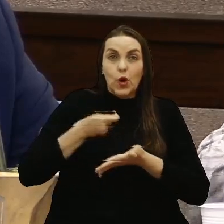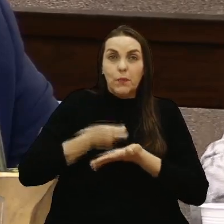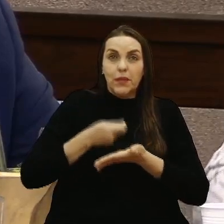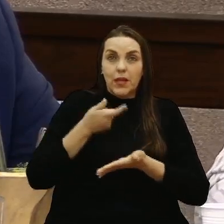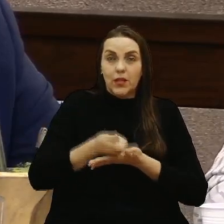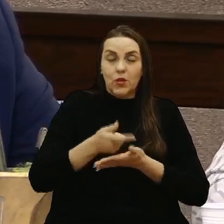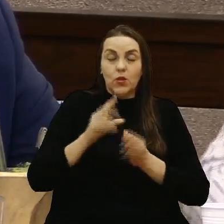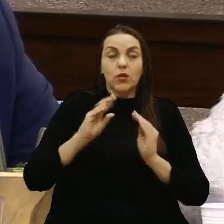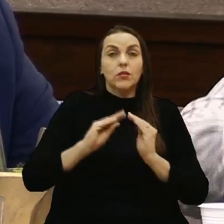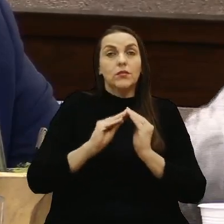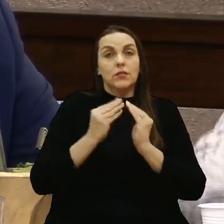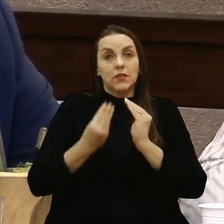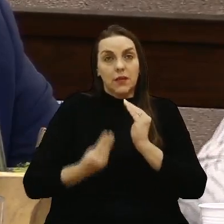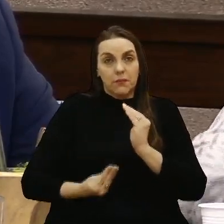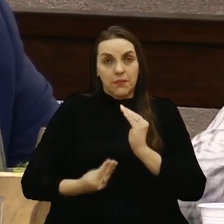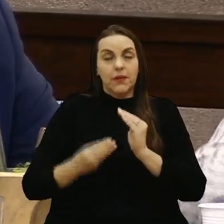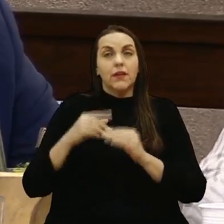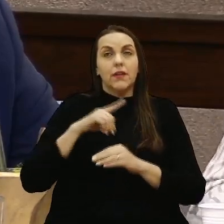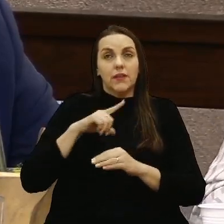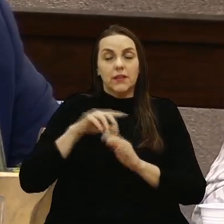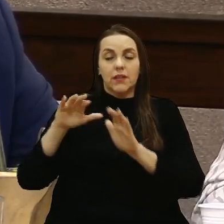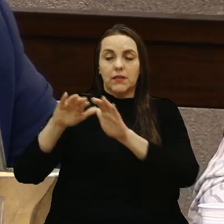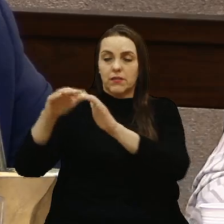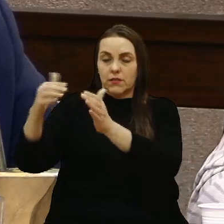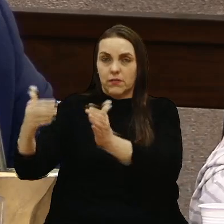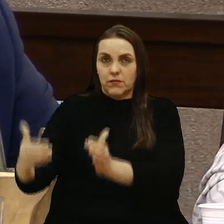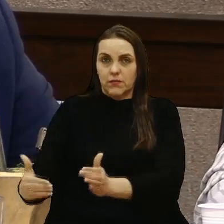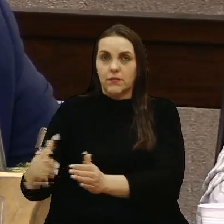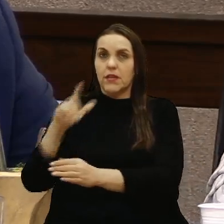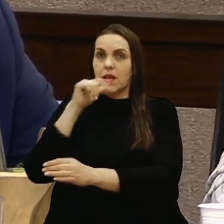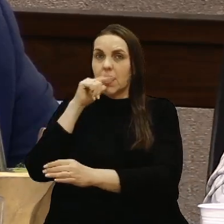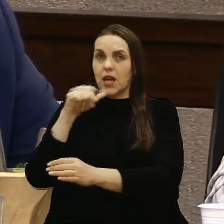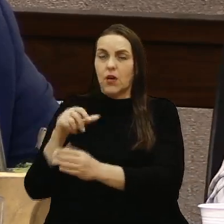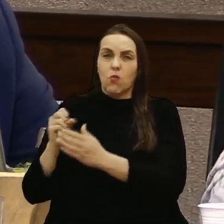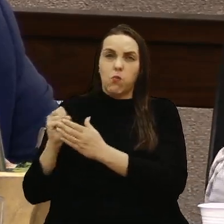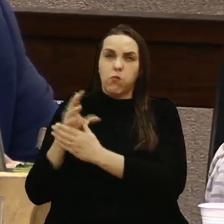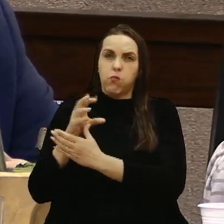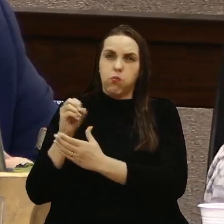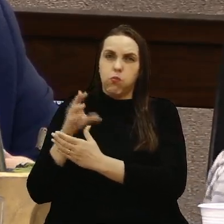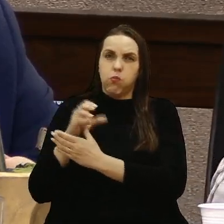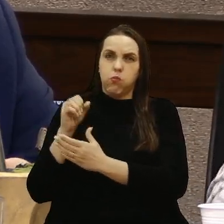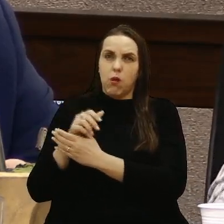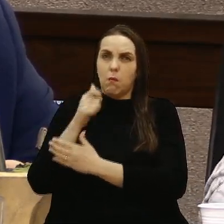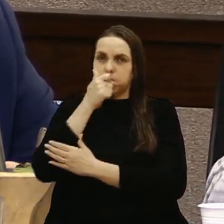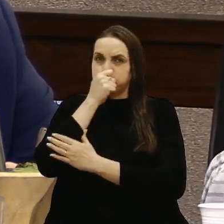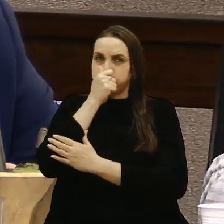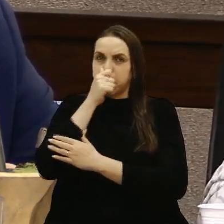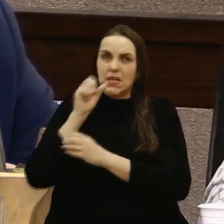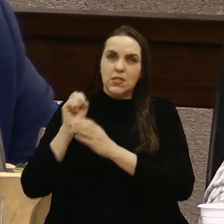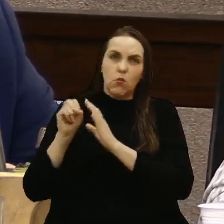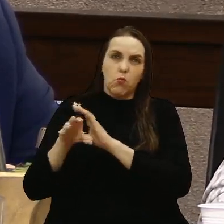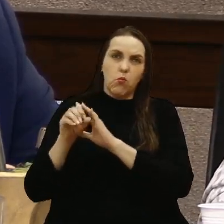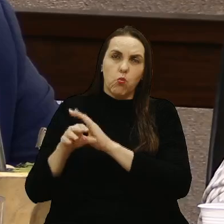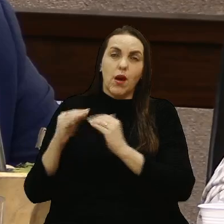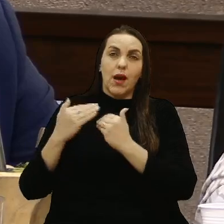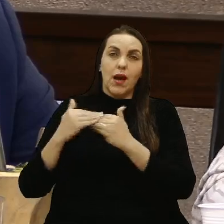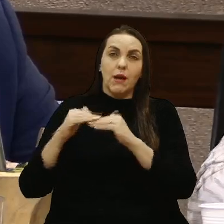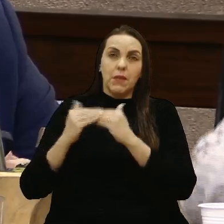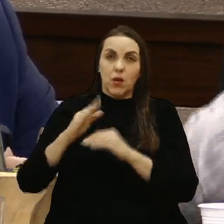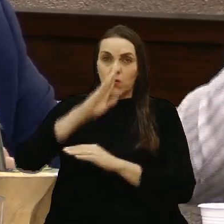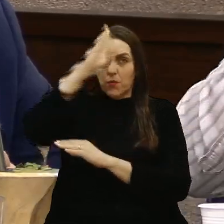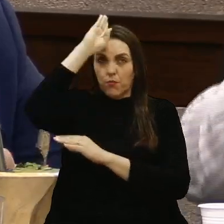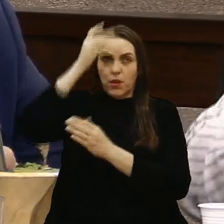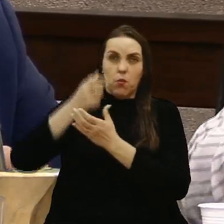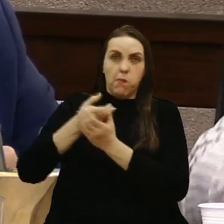do SAMAI de ter hidrantes nos bairros com a pressão adequada, para que os caminhões do bombeiro possam fazer as